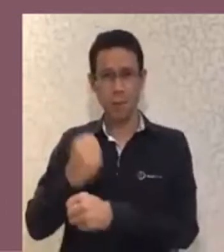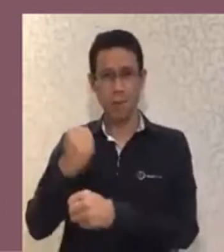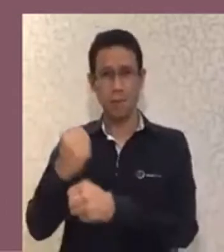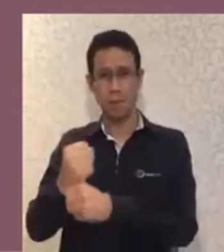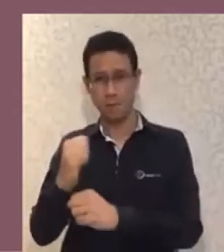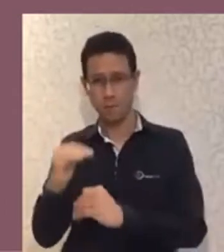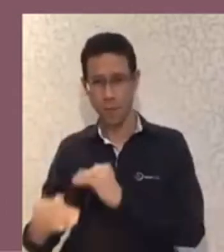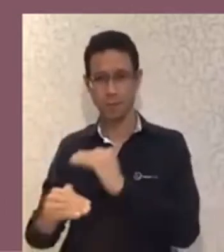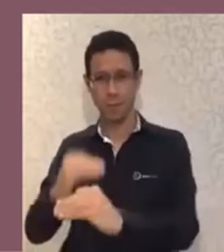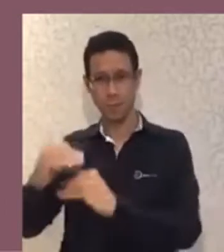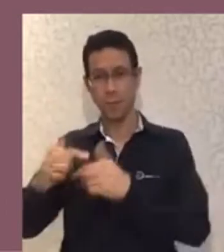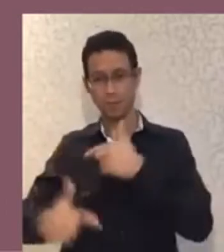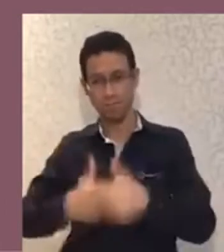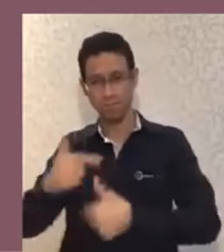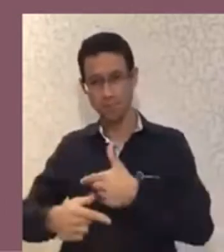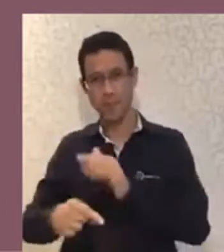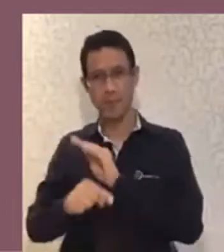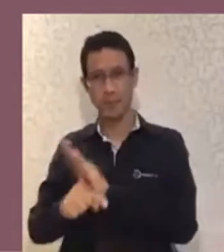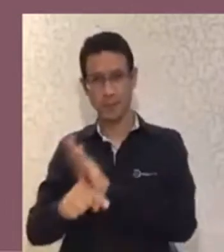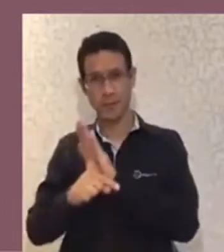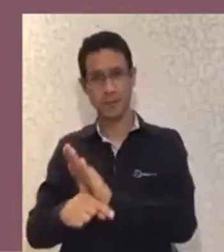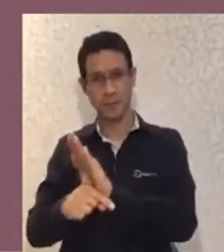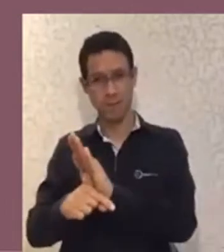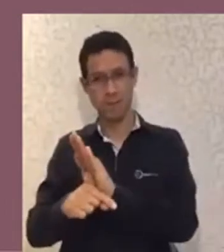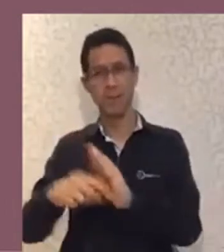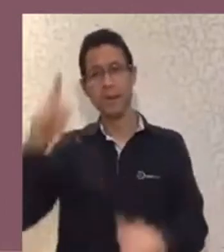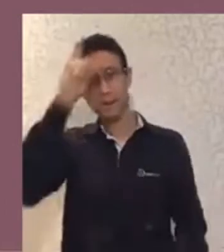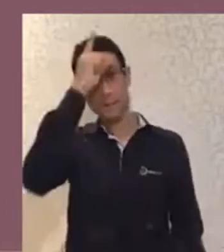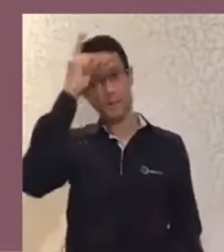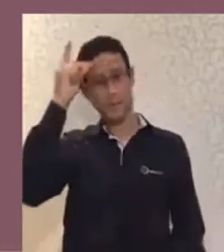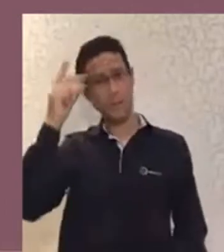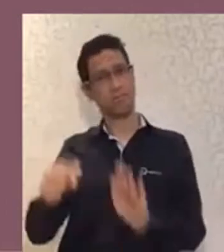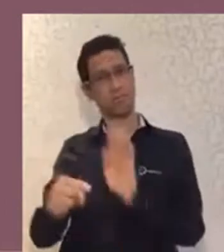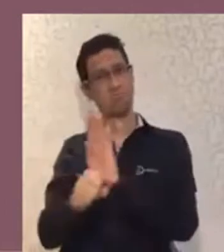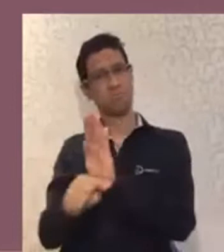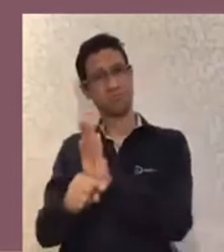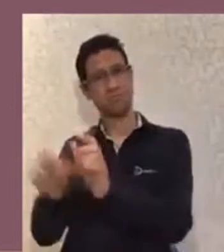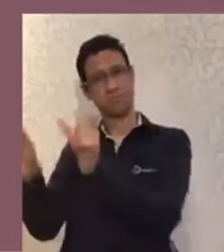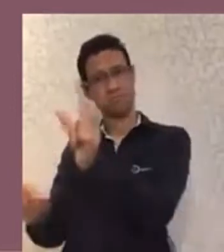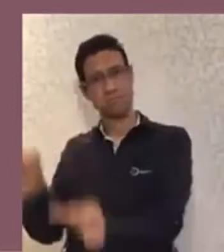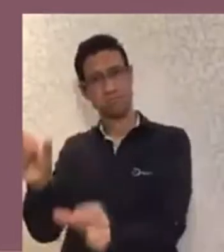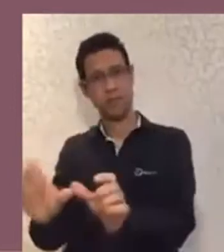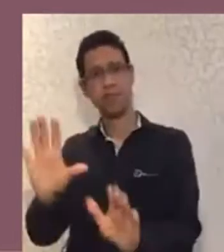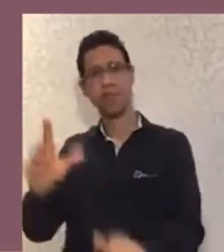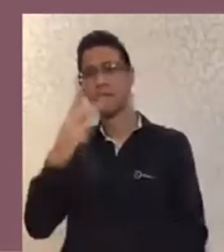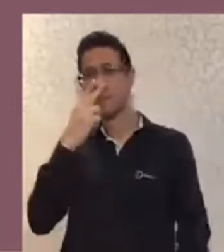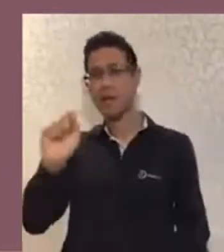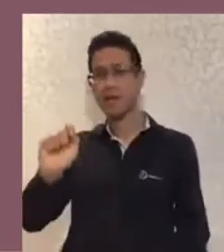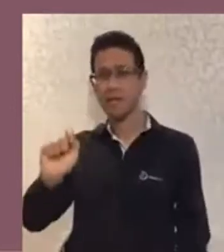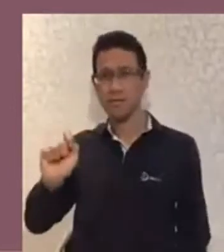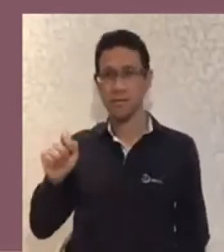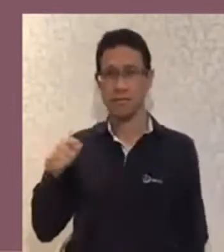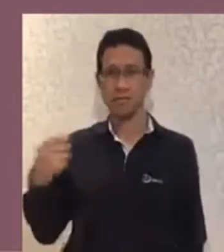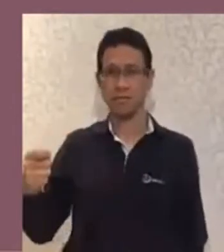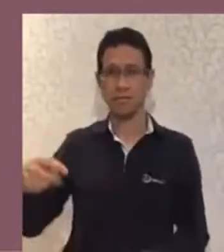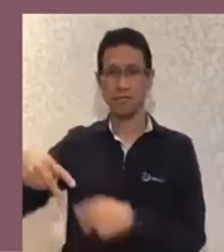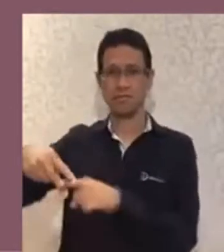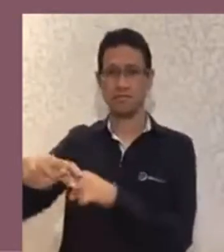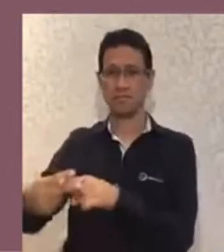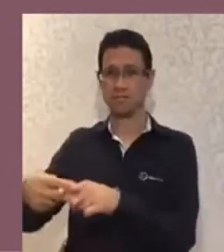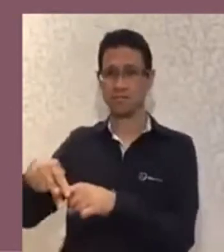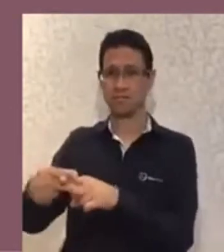pessoas que estavam colaborando, mas como se fossem instrumentos de trabalho comparados, por exemplo, a